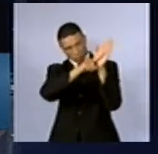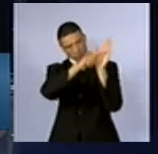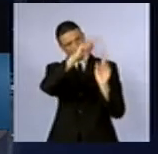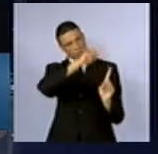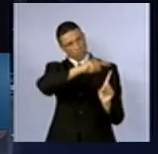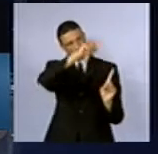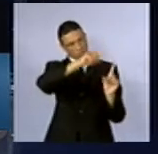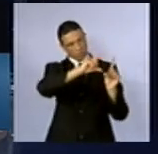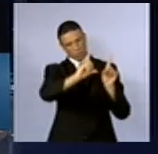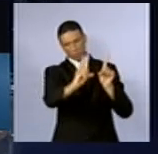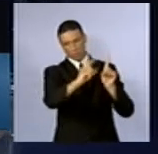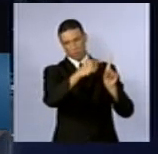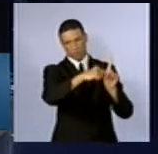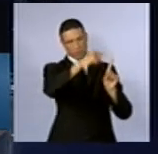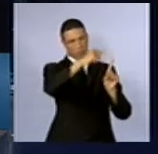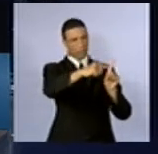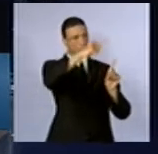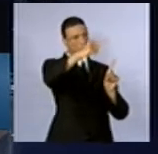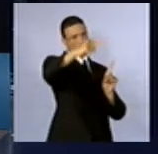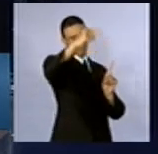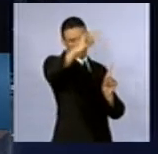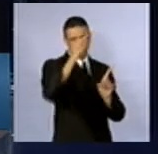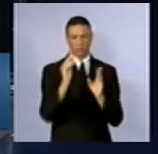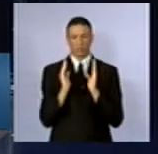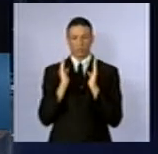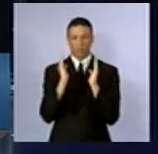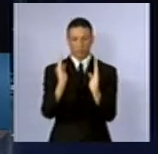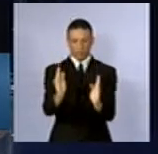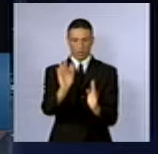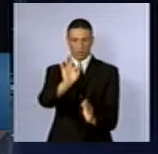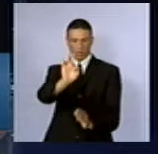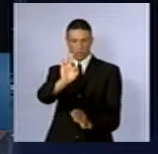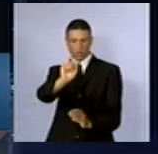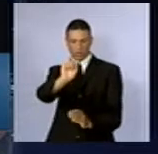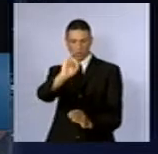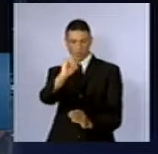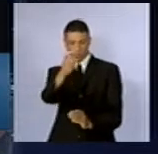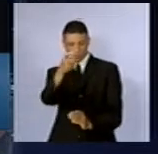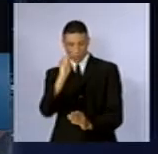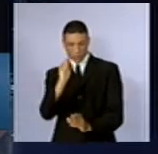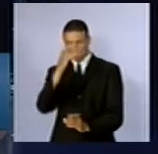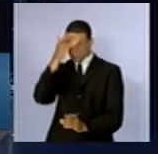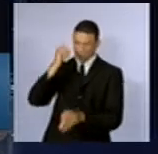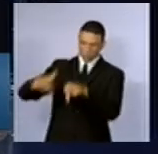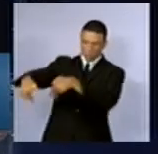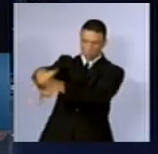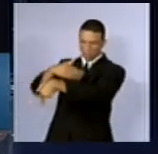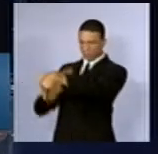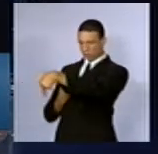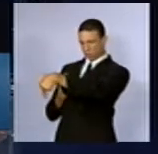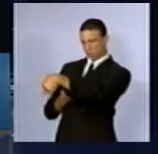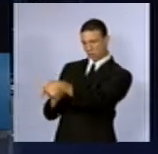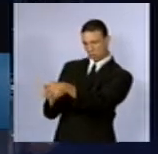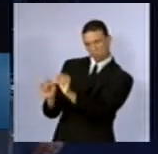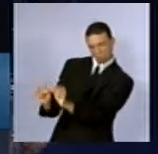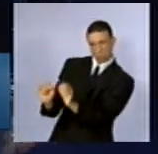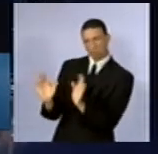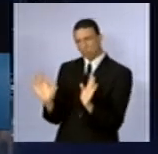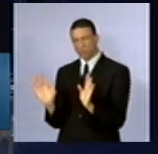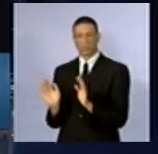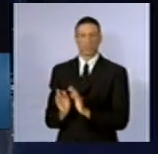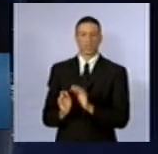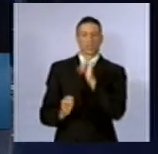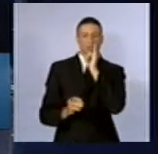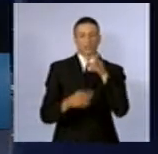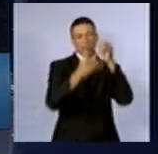consideradas no limite da faixa de passagem, que é onde as pessoas podem estar presentes. Foram feitas simulações para os níveis de tensão